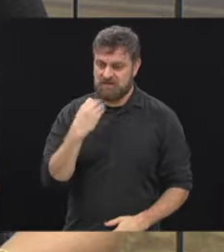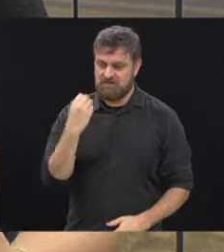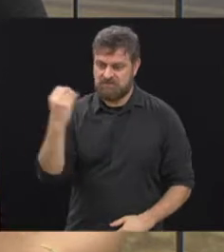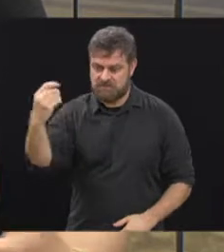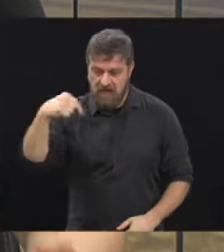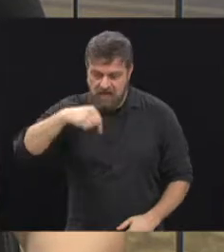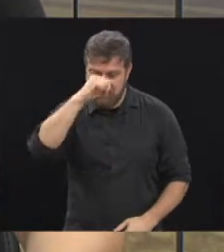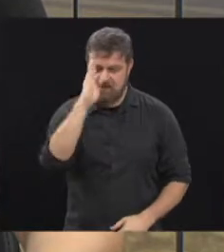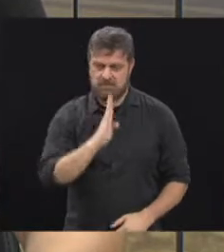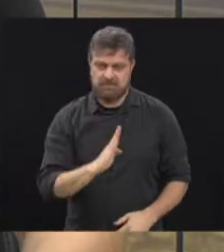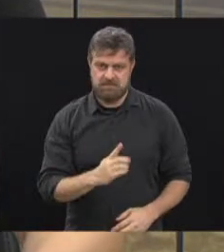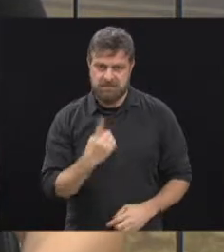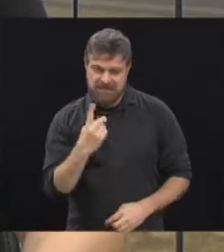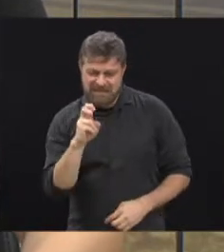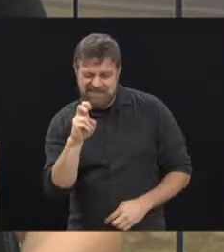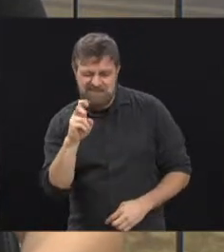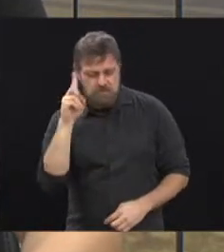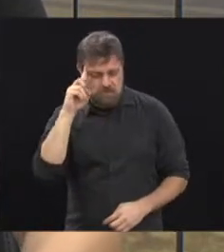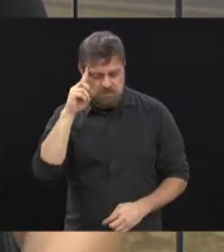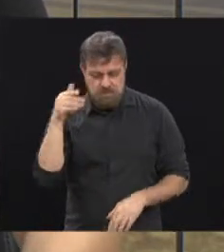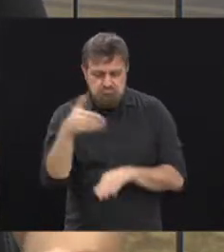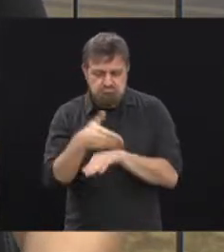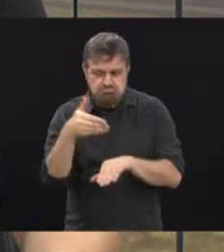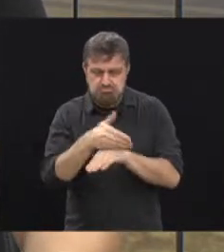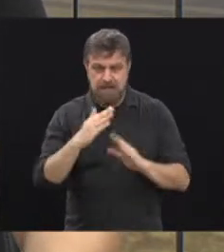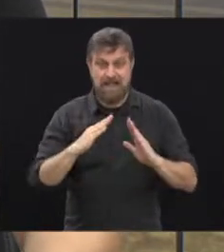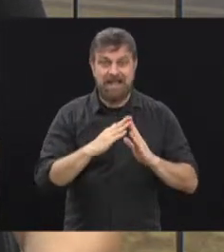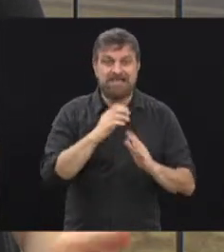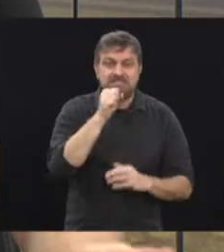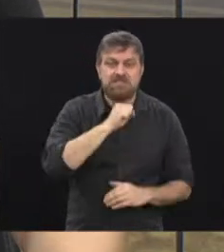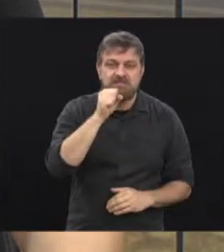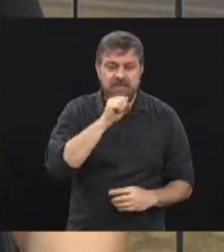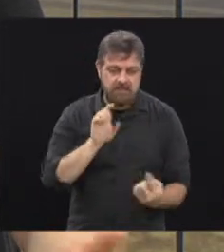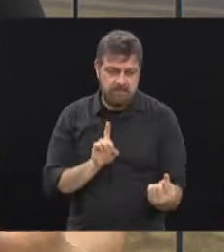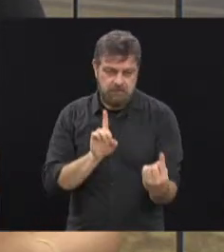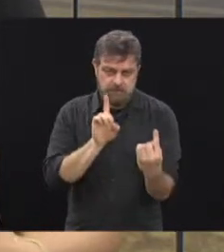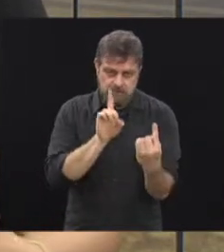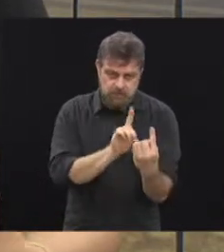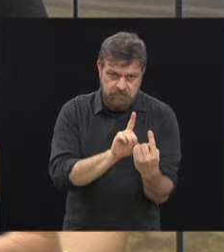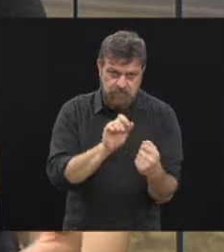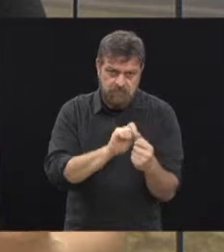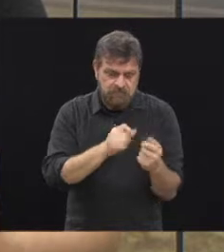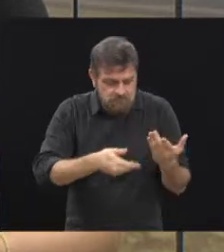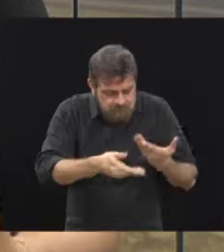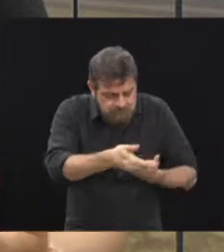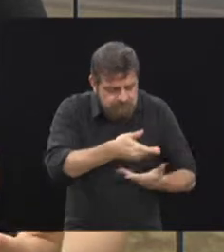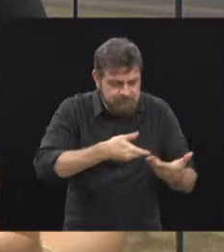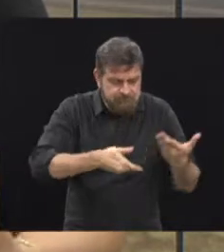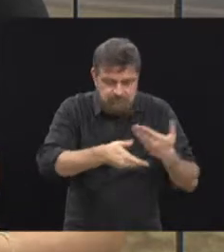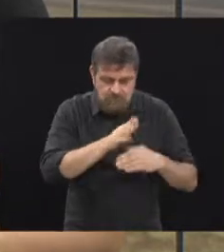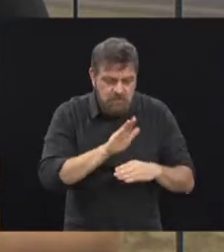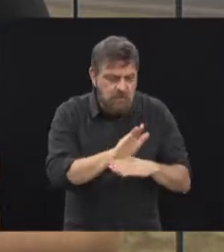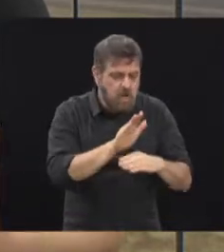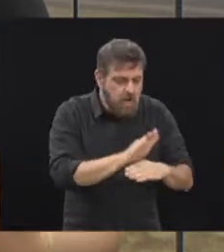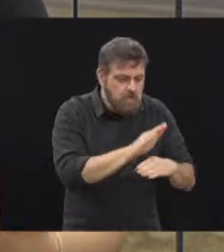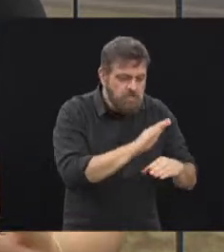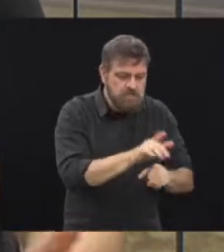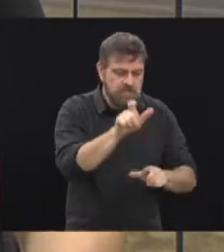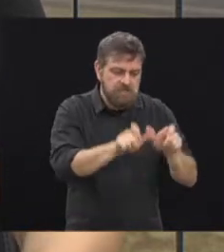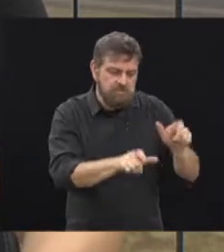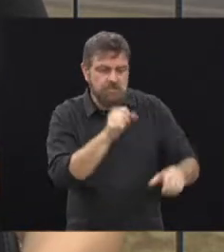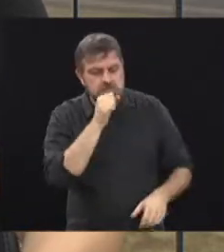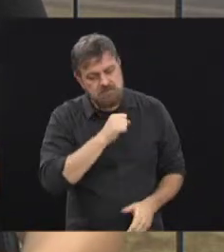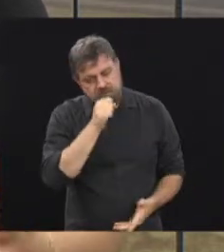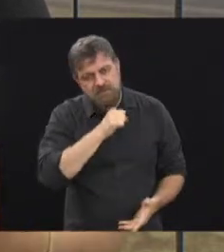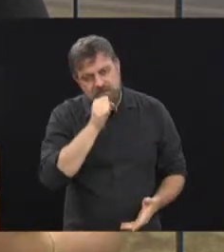viajar. E aqui no Brasil, a cada 15 dias eu vou também numa casa de repouso, fazer também uma troca lá, ajudar as pessoas